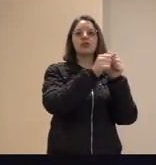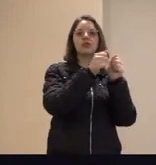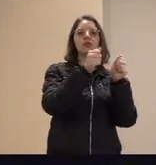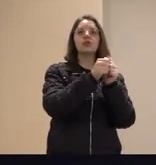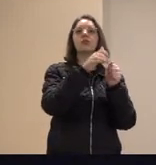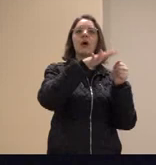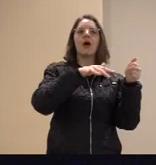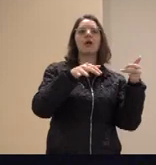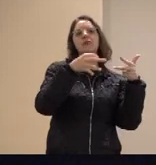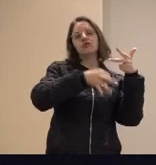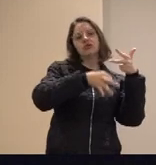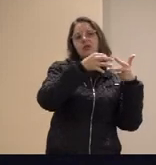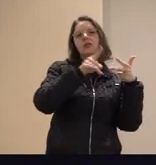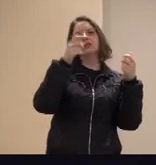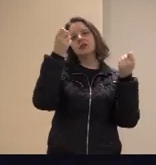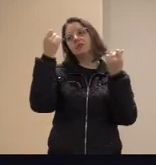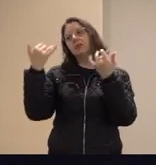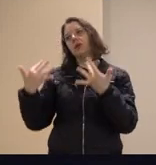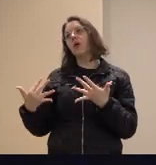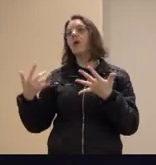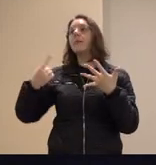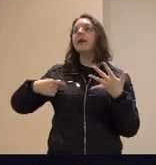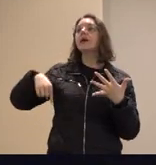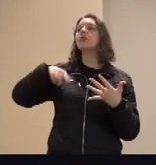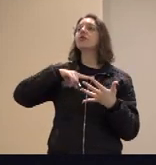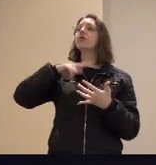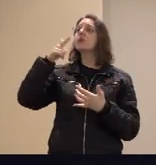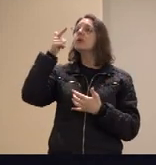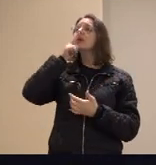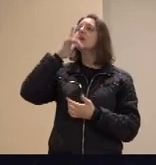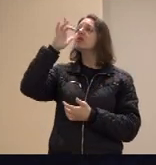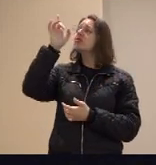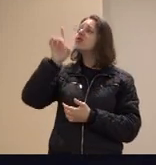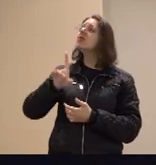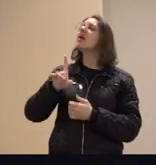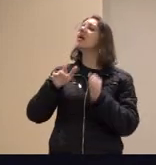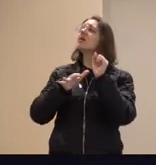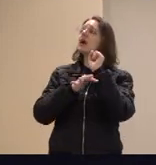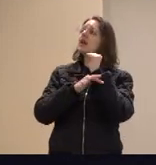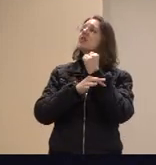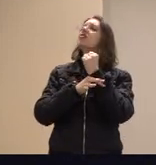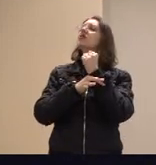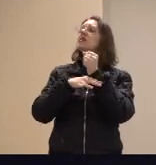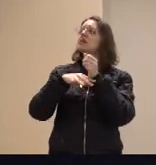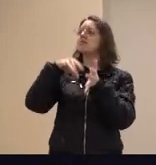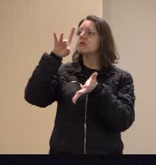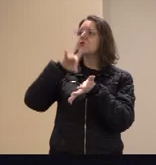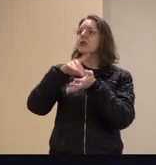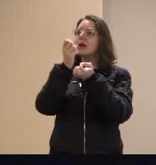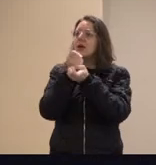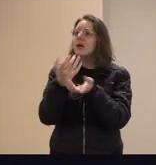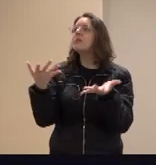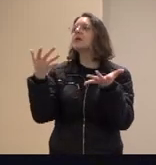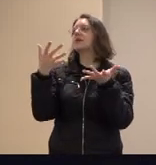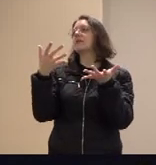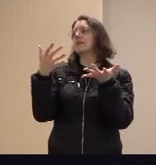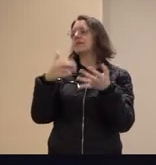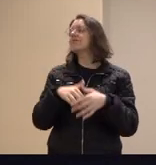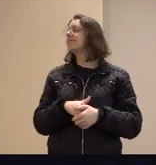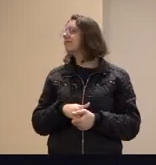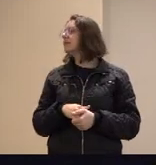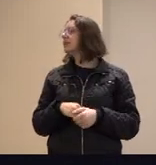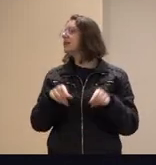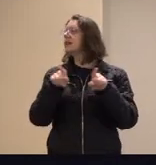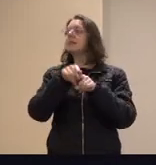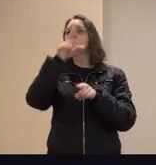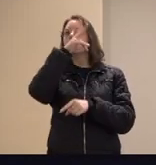reconheceu, para que esses direitos e garantias sejam efetivados. Também nosso